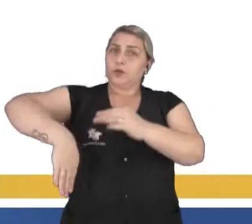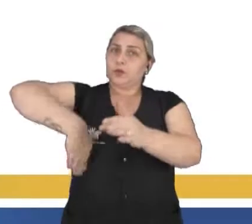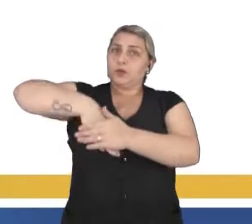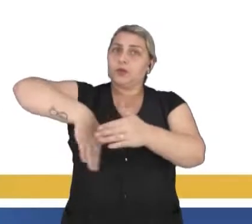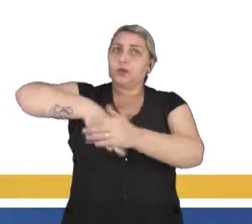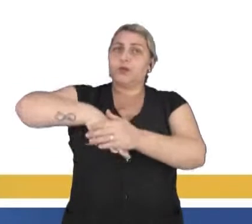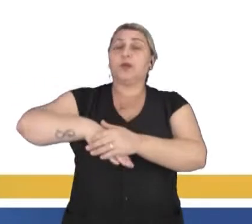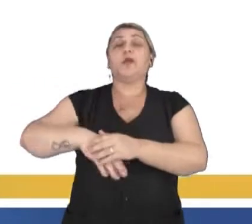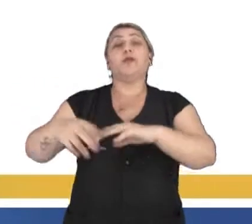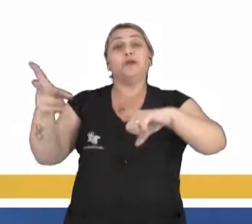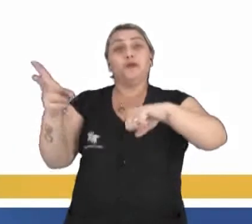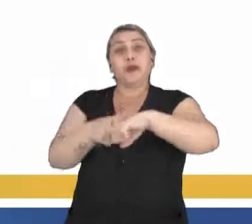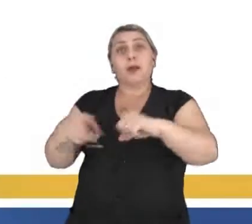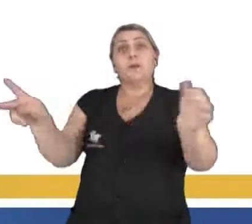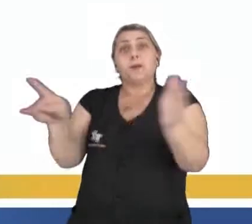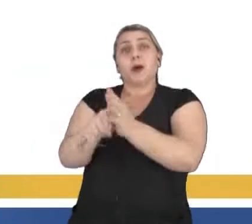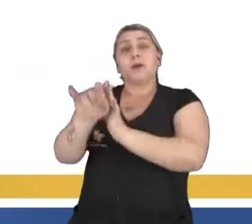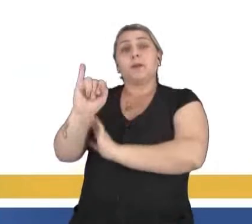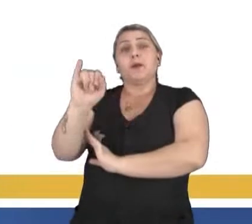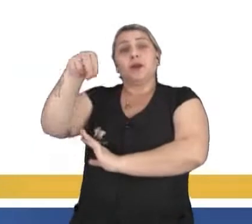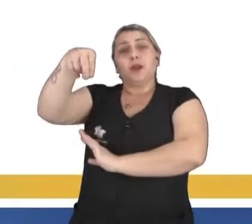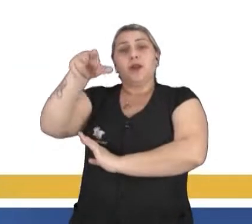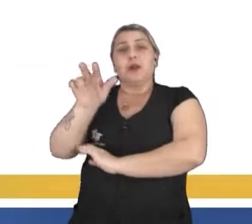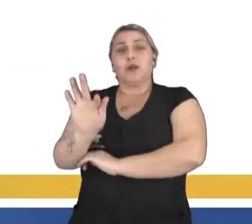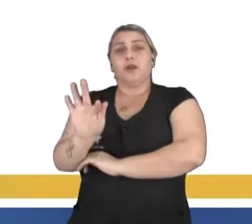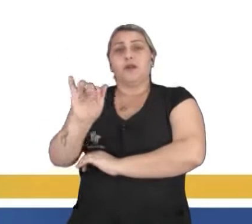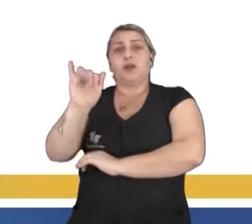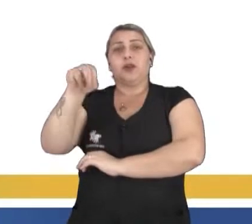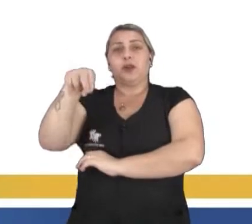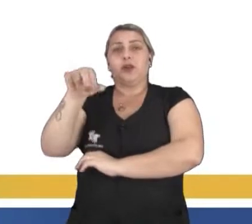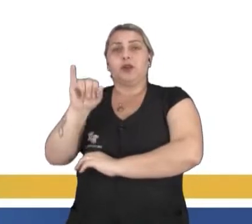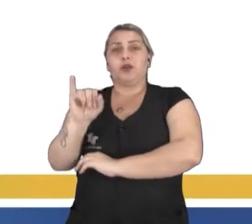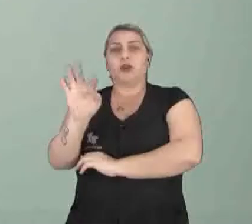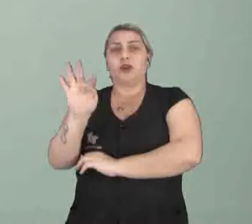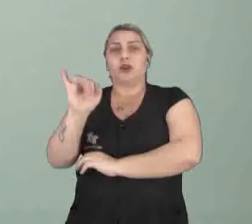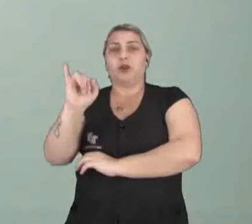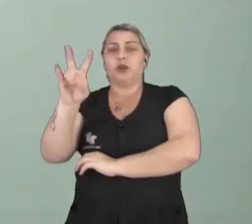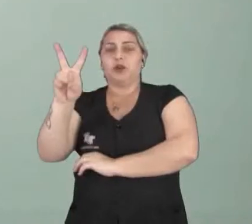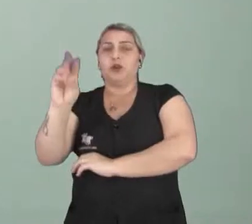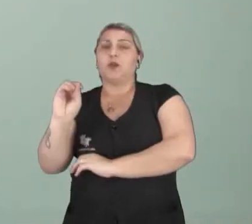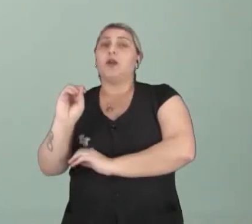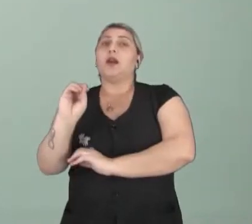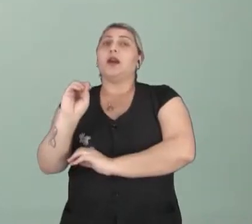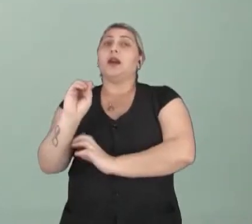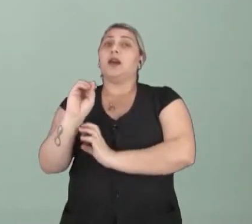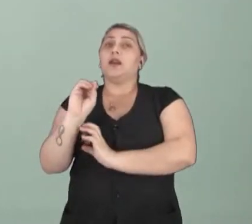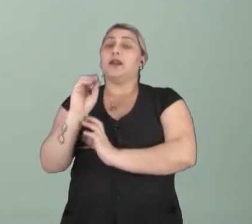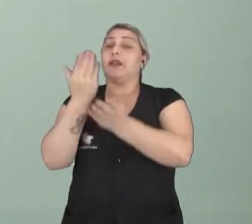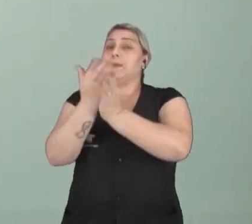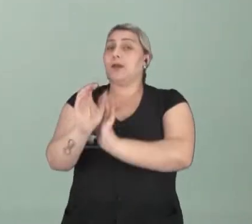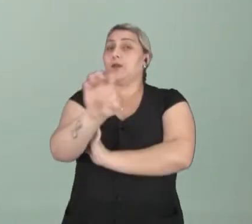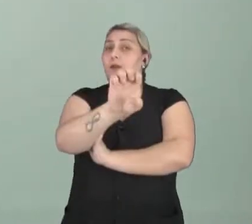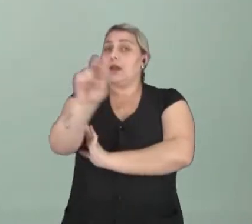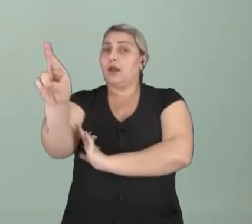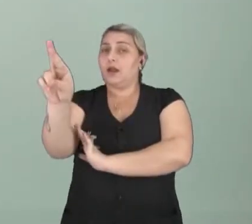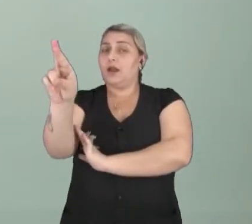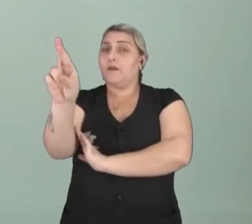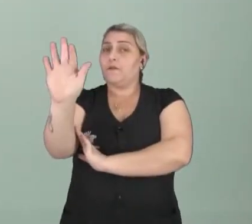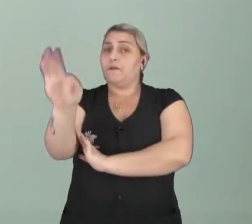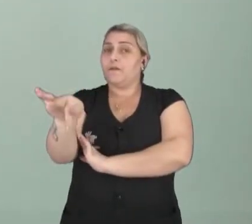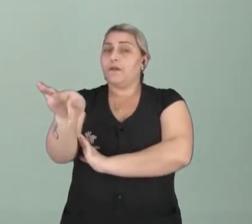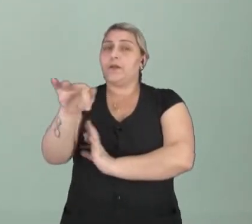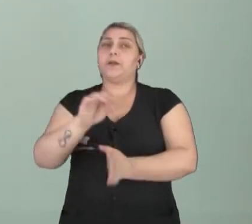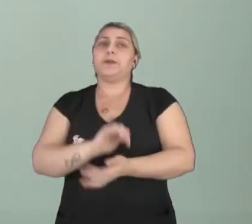jogo. Vejam aí que esse verbo vencer está no infinitivo, terminado ali no ER, tá certo? Vamos